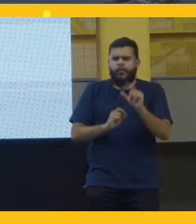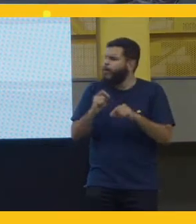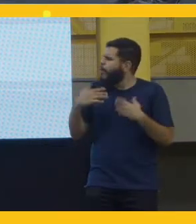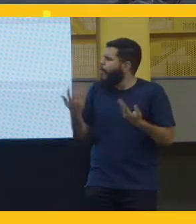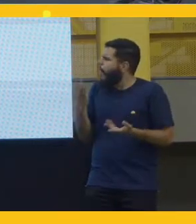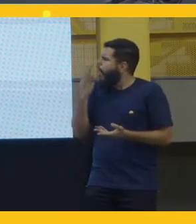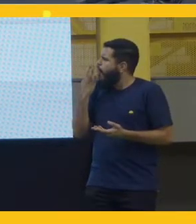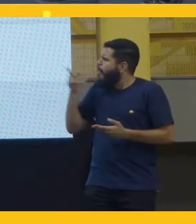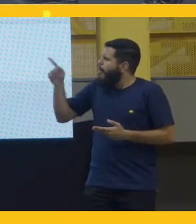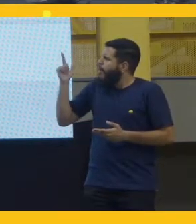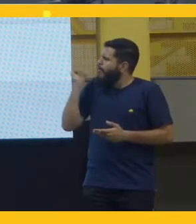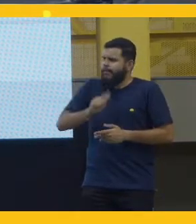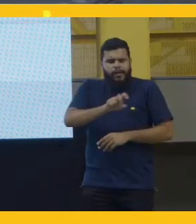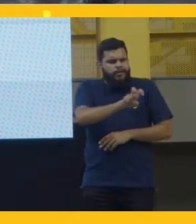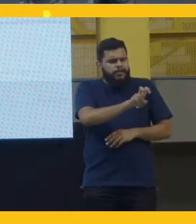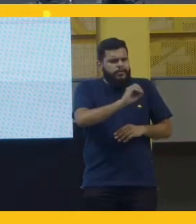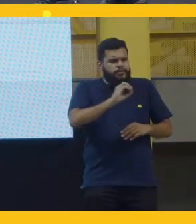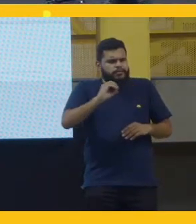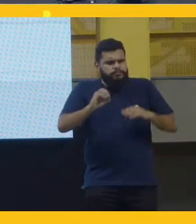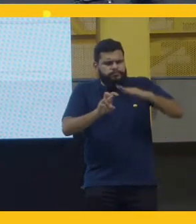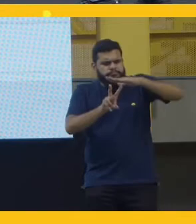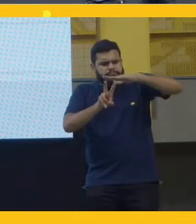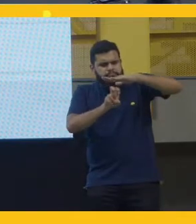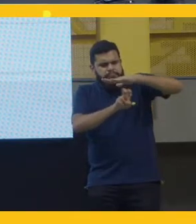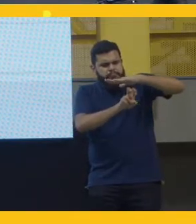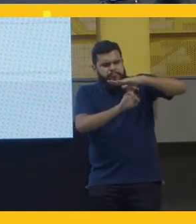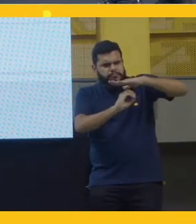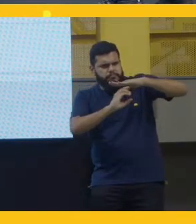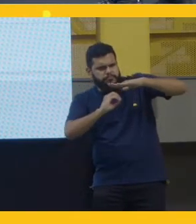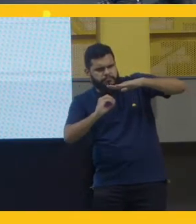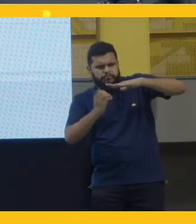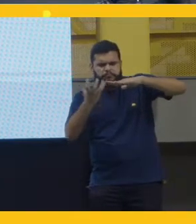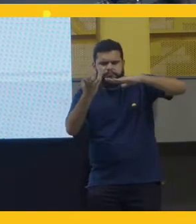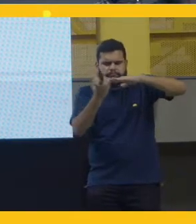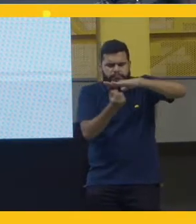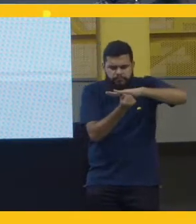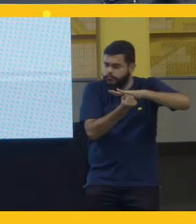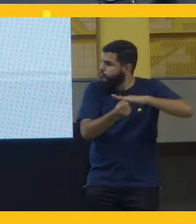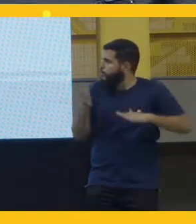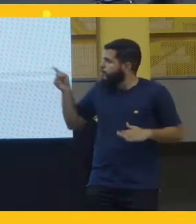absorve 500 nanômetros? Aí ele fala aqui o seguinte, ó. Um